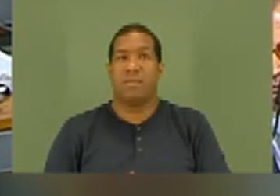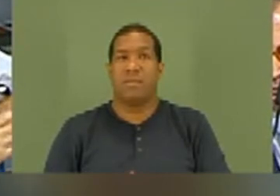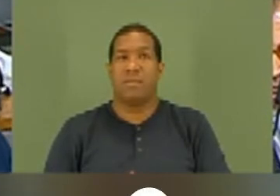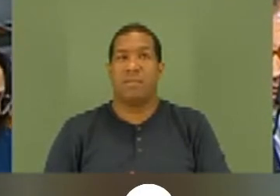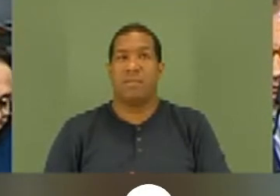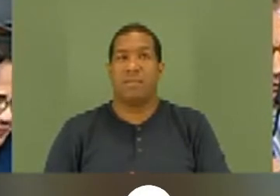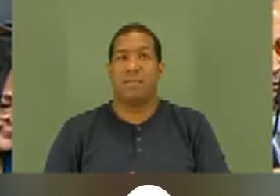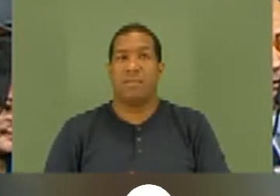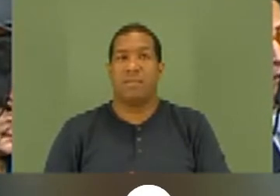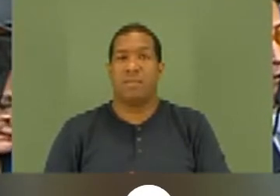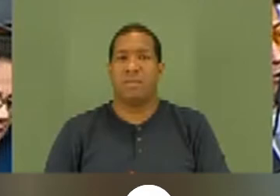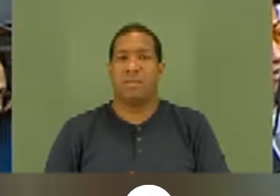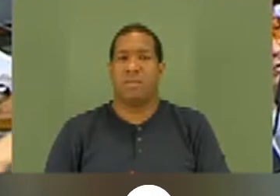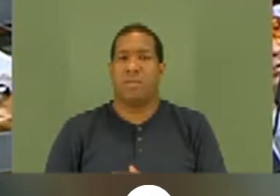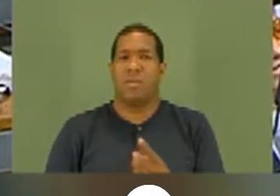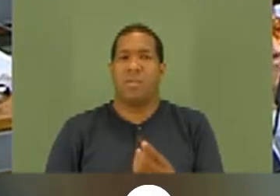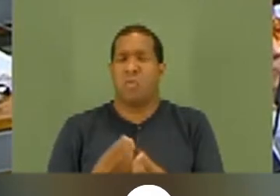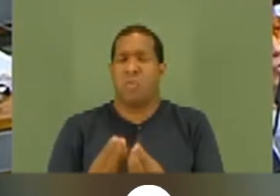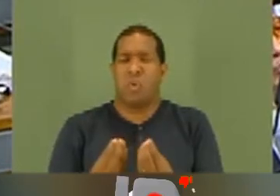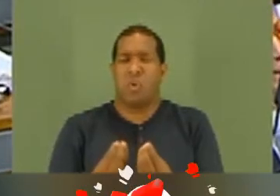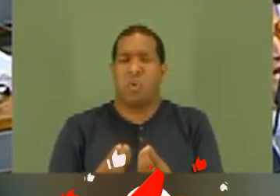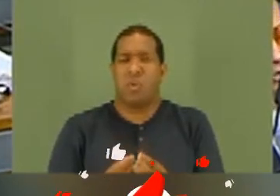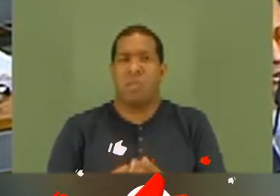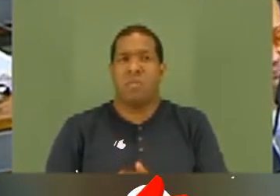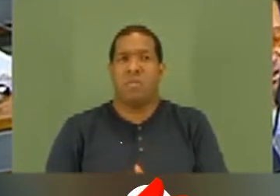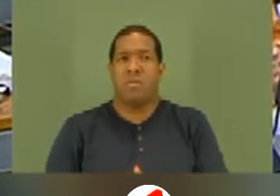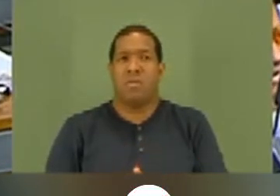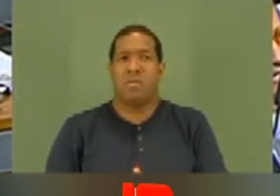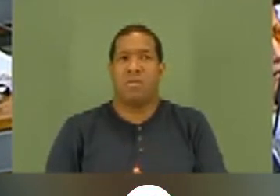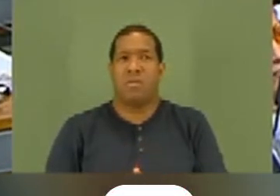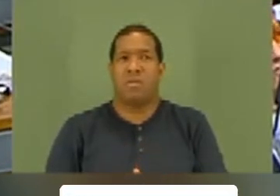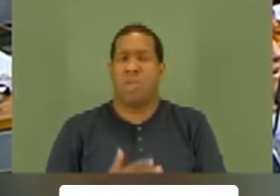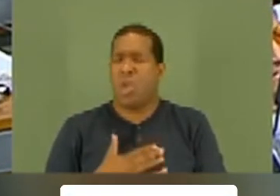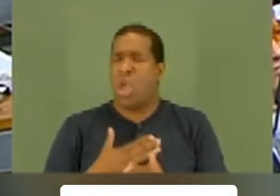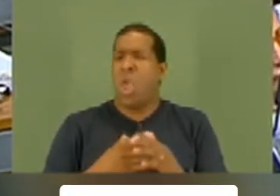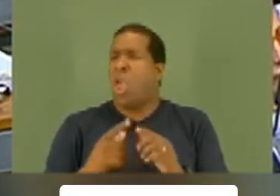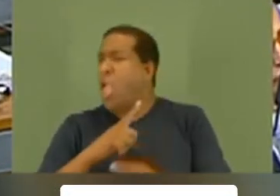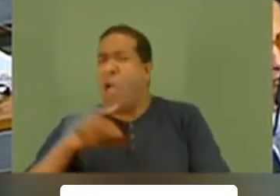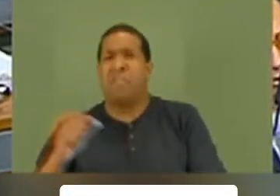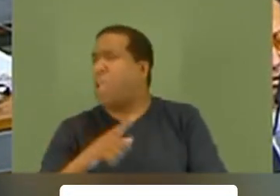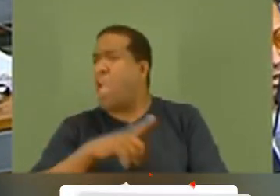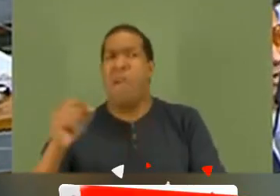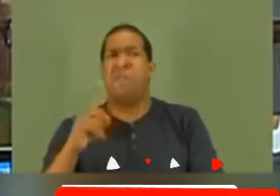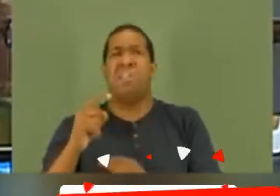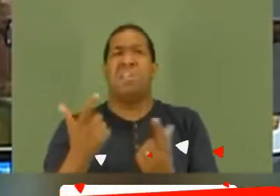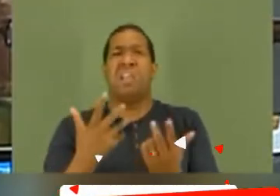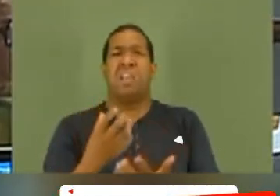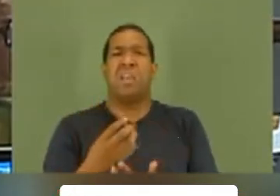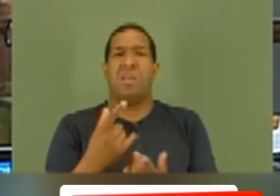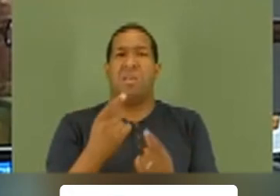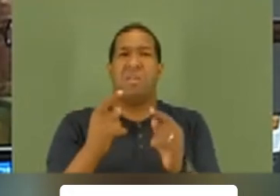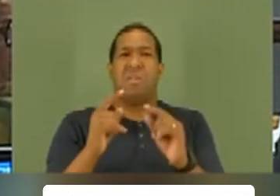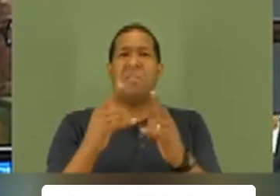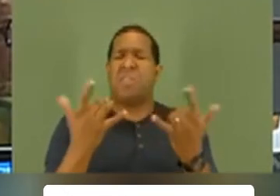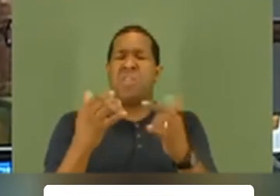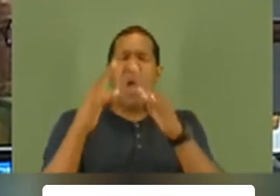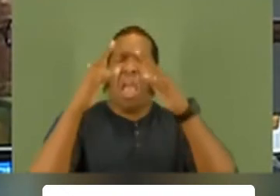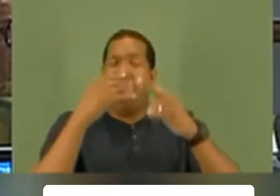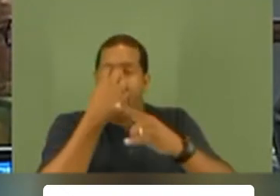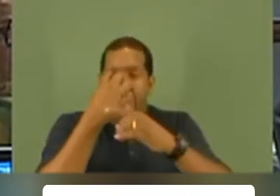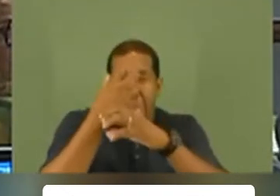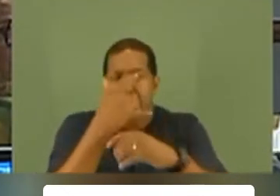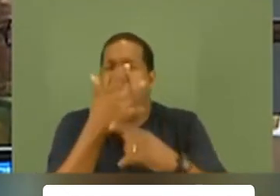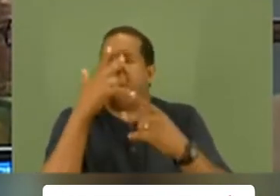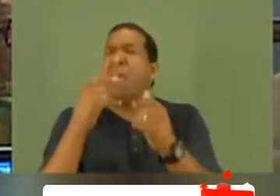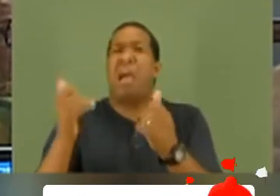essa mania de bater na mesa contra o nível. O nível é muito baixo. Eu vou sair desse circo. Eu vou sair desse circo, porque o